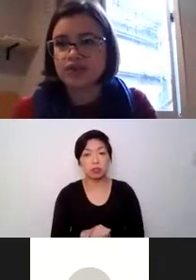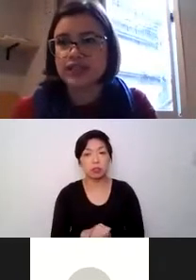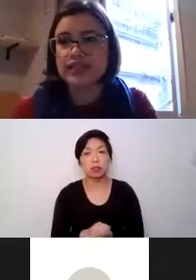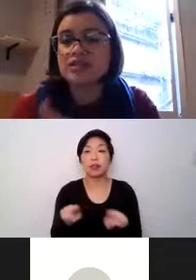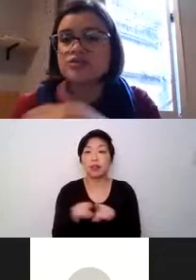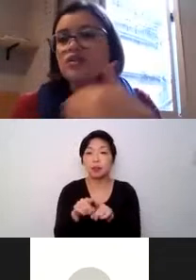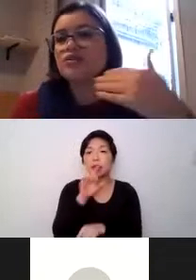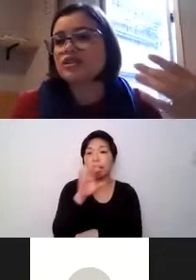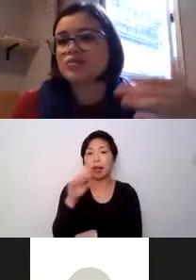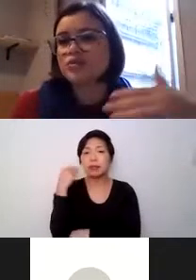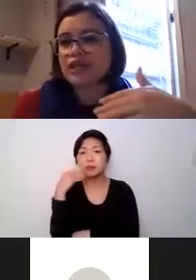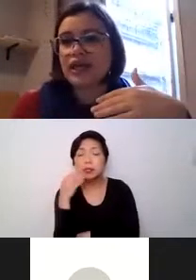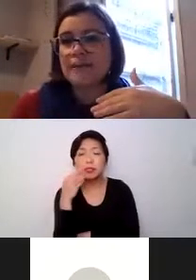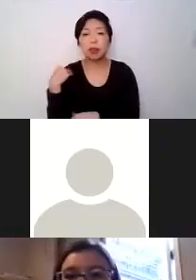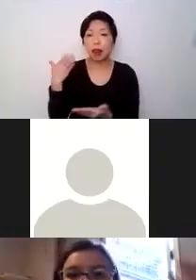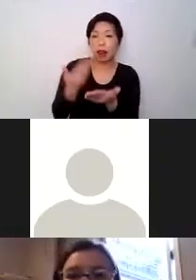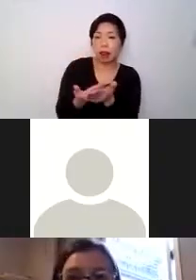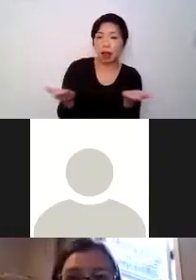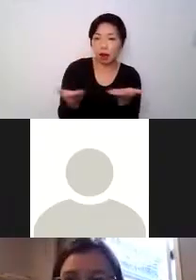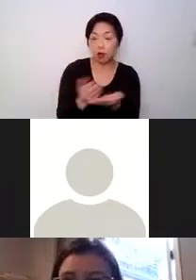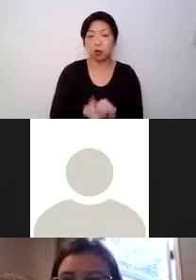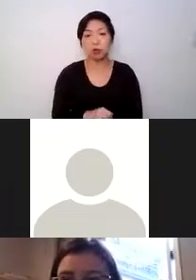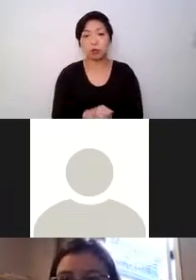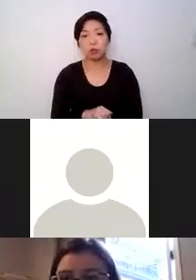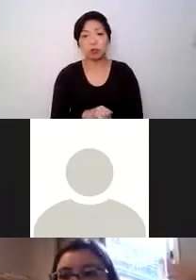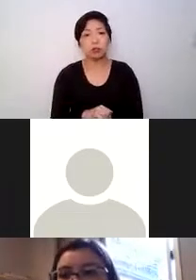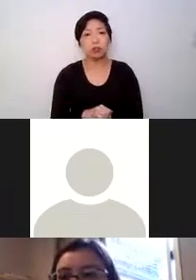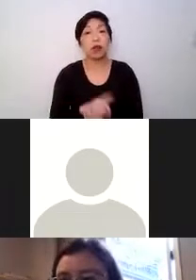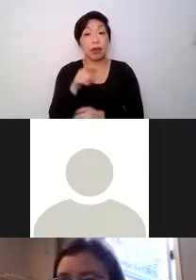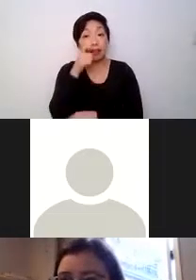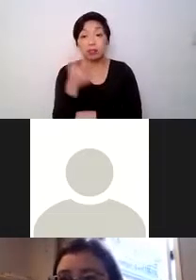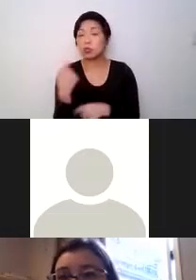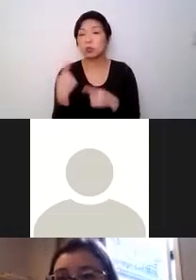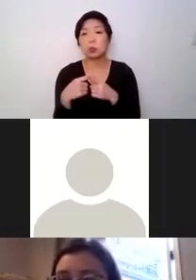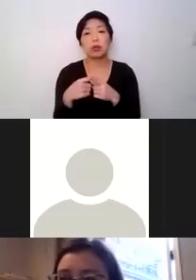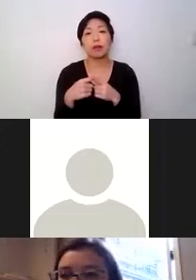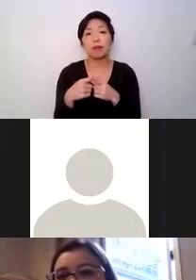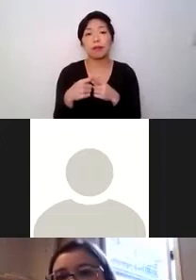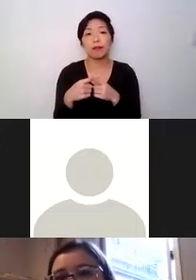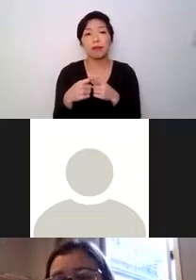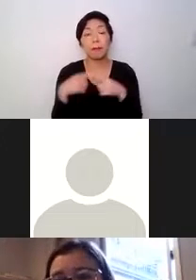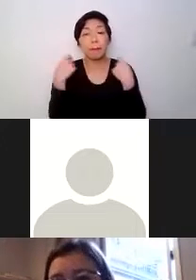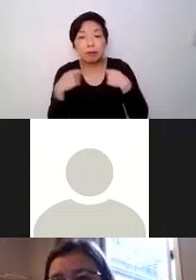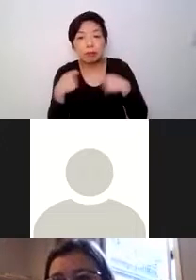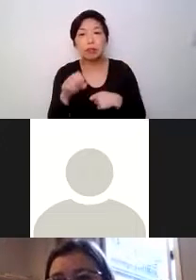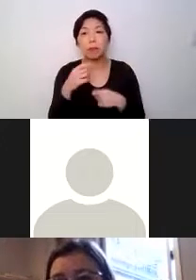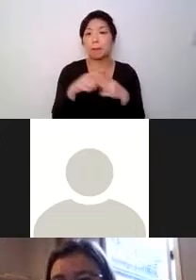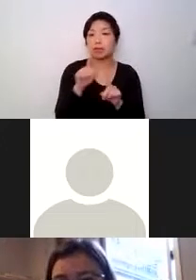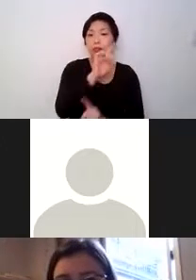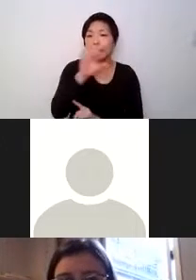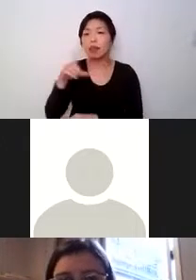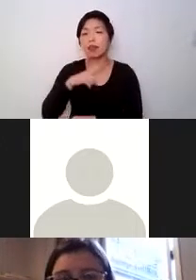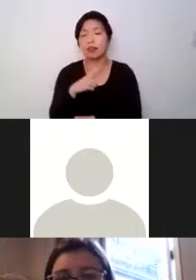até hoje eles não são importantes porque parecem com o outro ou dependem de outro mas sim cada um tem sua importância